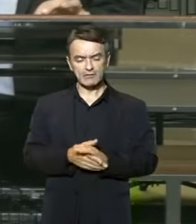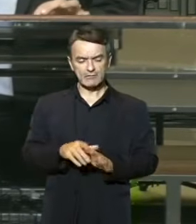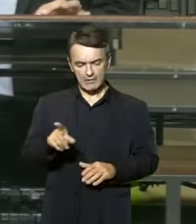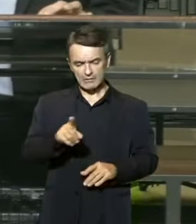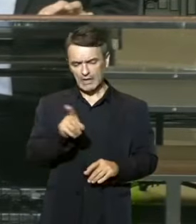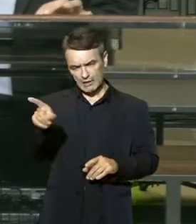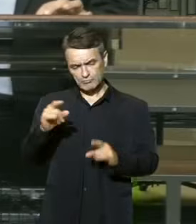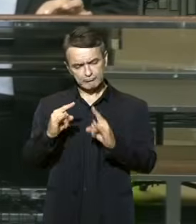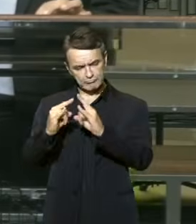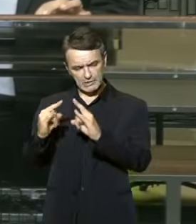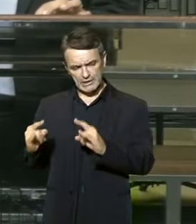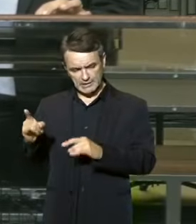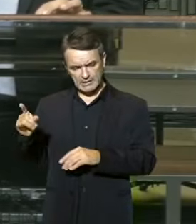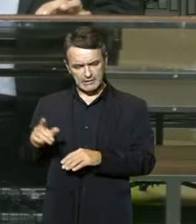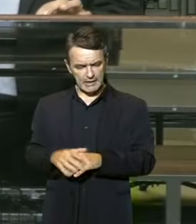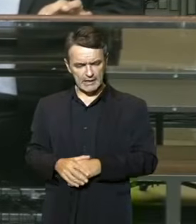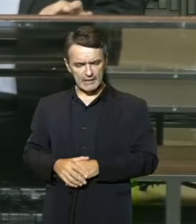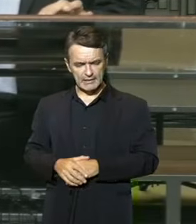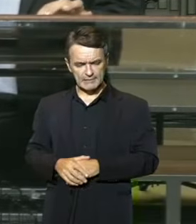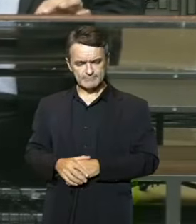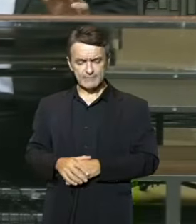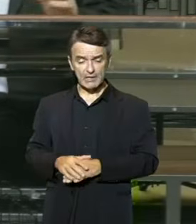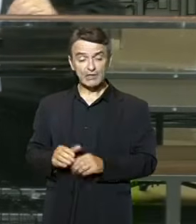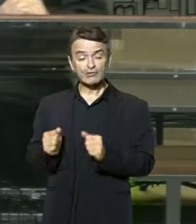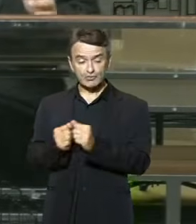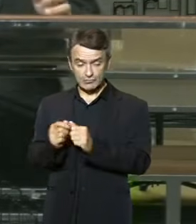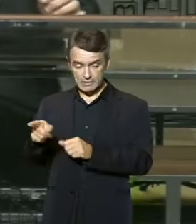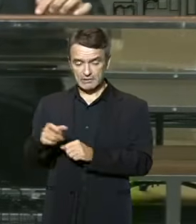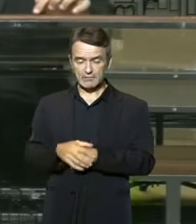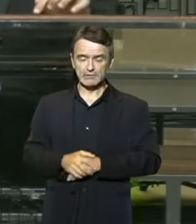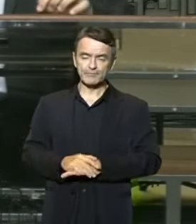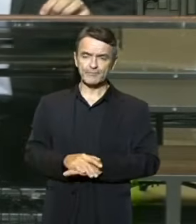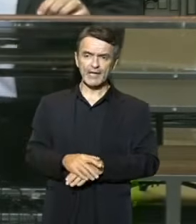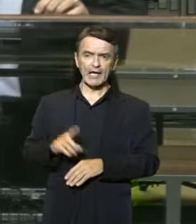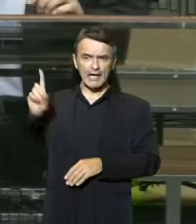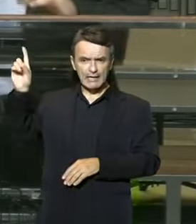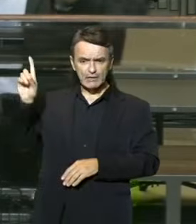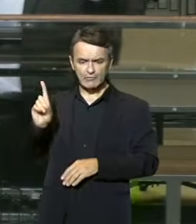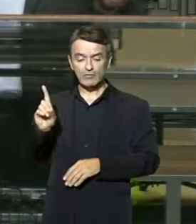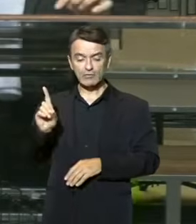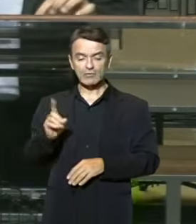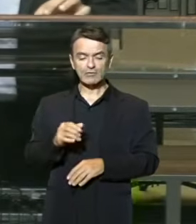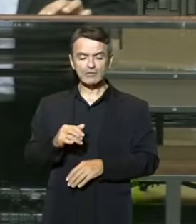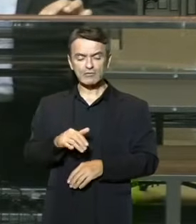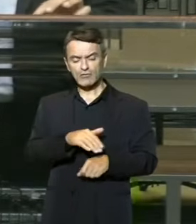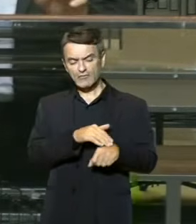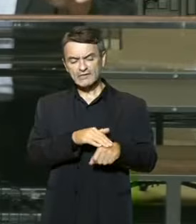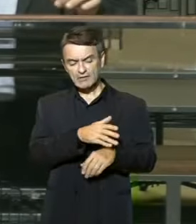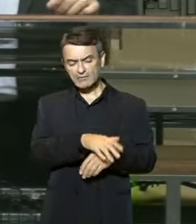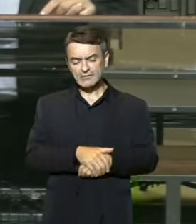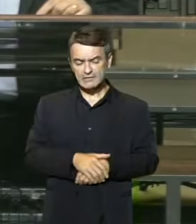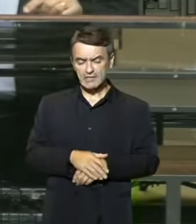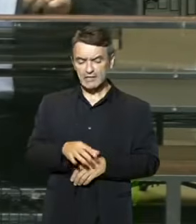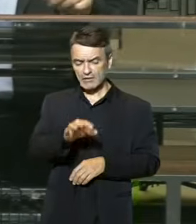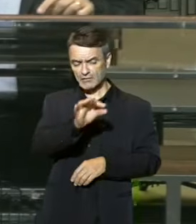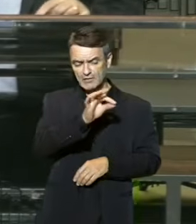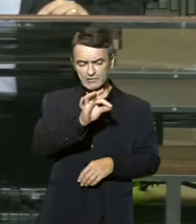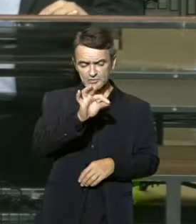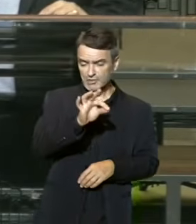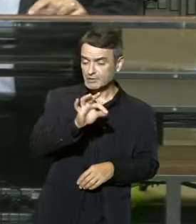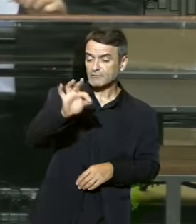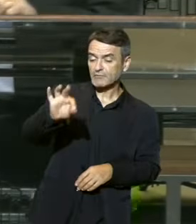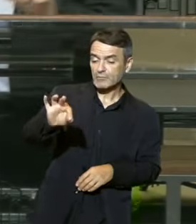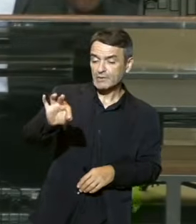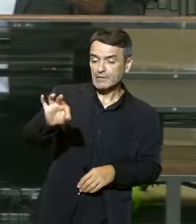tenda sagrada e fique ali com eles. Então eu descerei e falarei com você ali. Tirarei uma parte do Espírito que te dei e darei